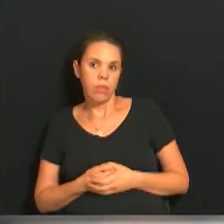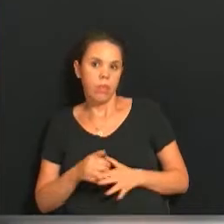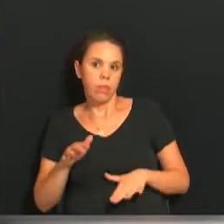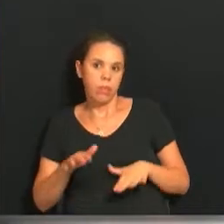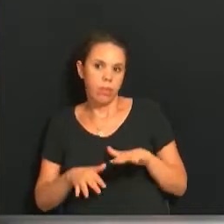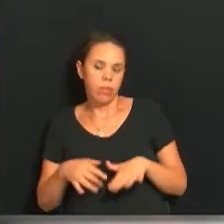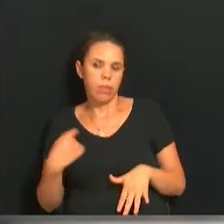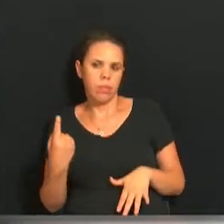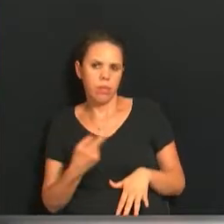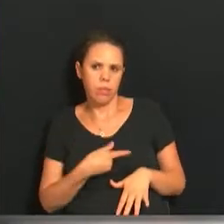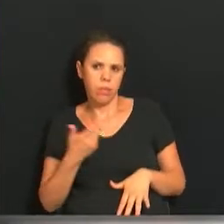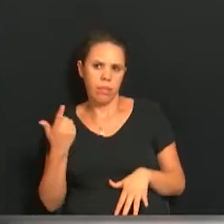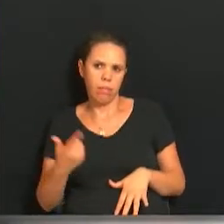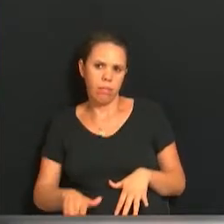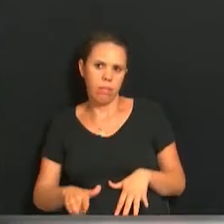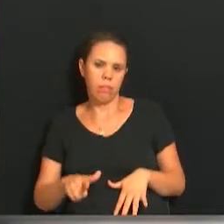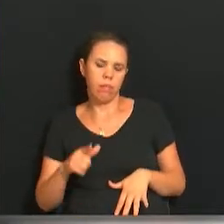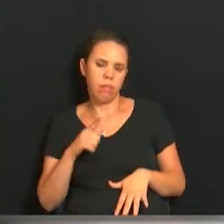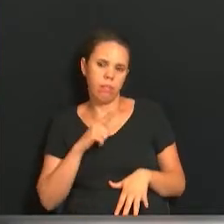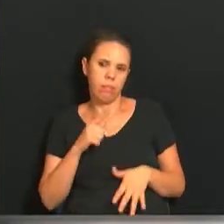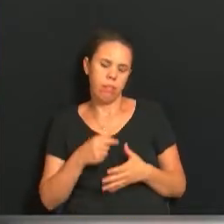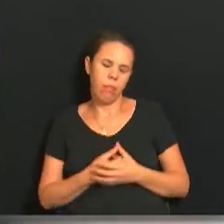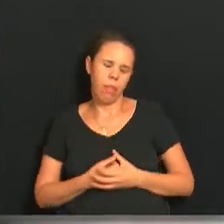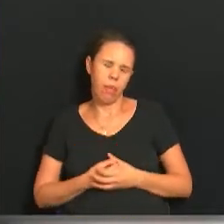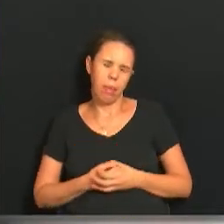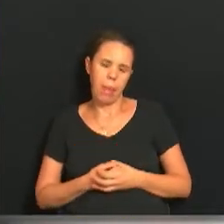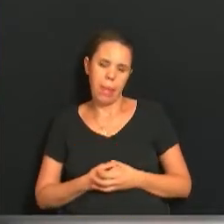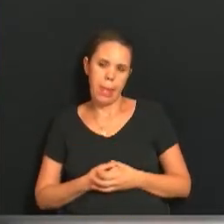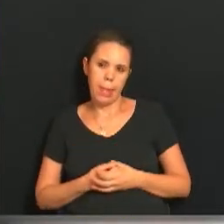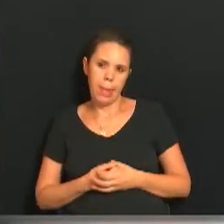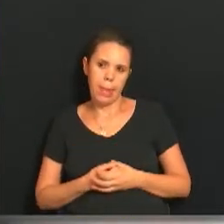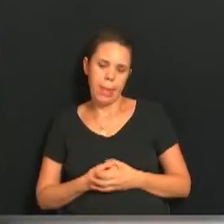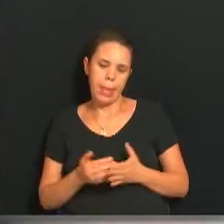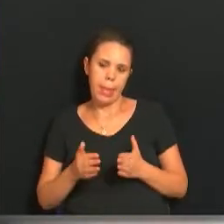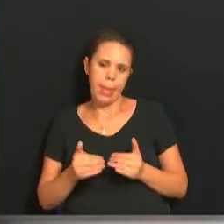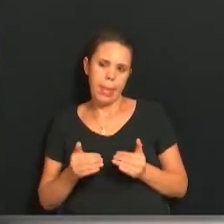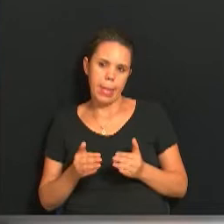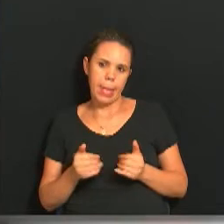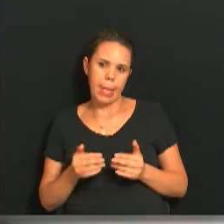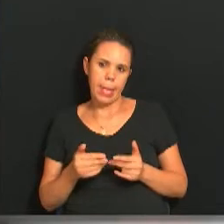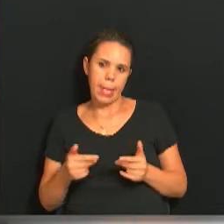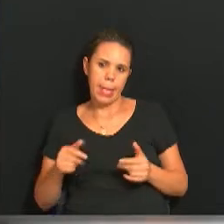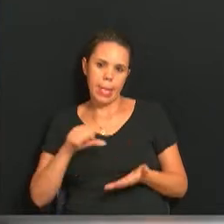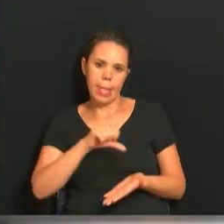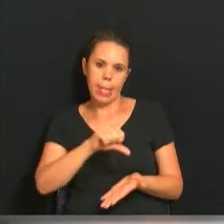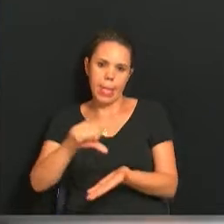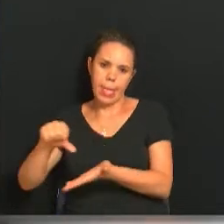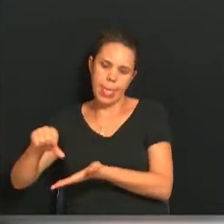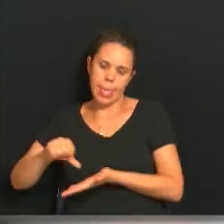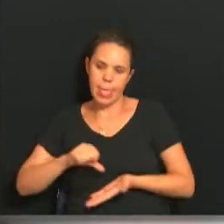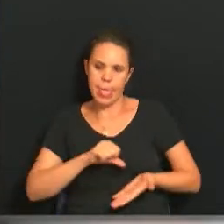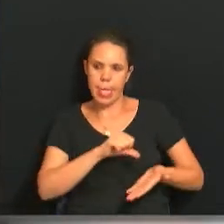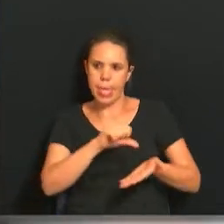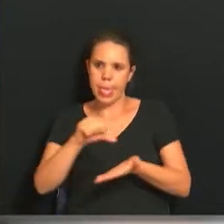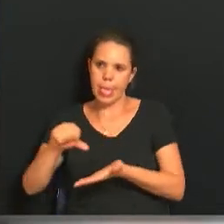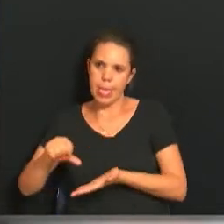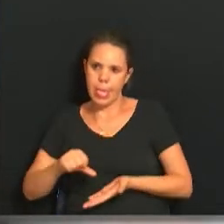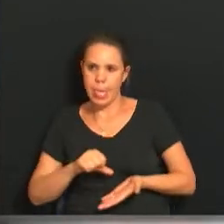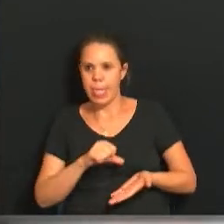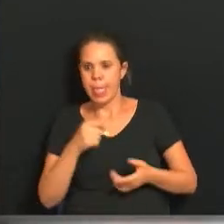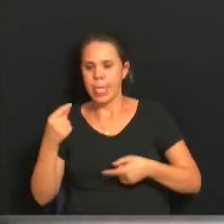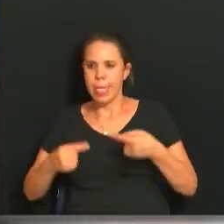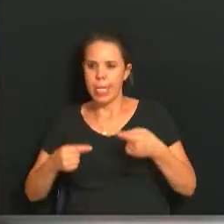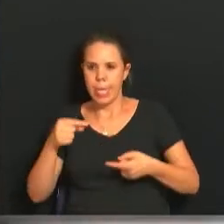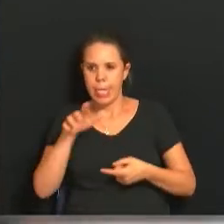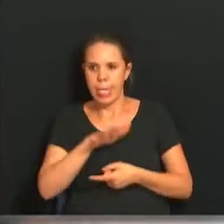nós temos tido aí a solicitação, né, nos territórios, nas